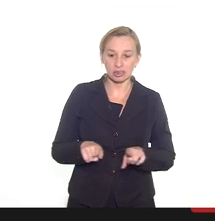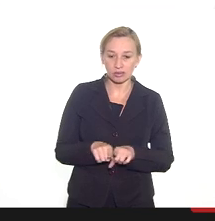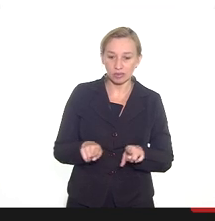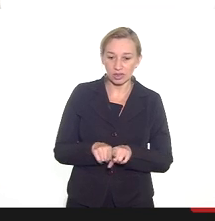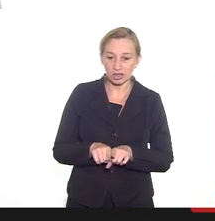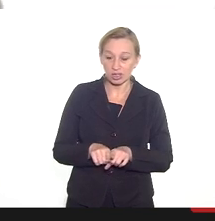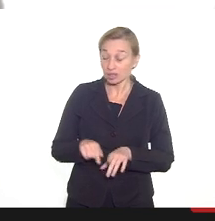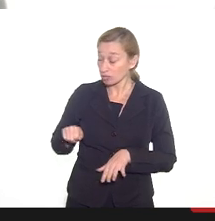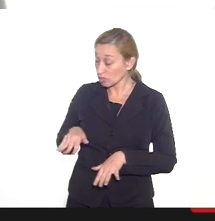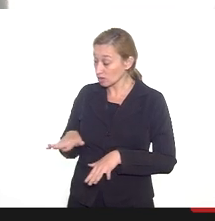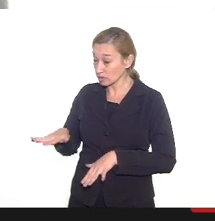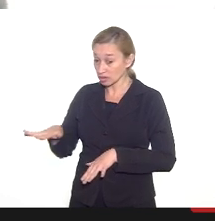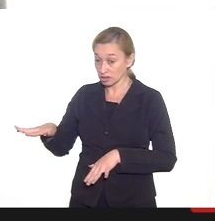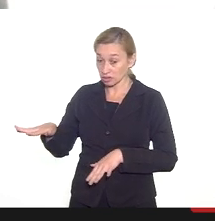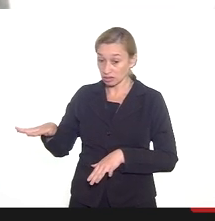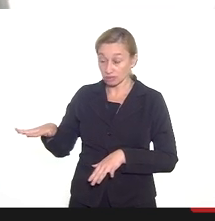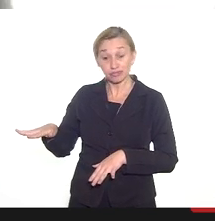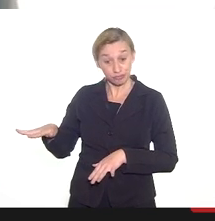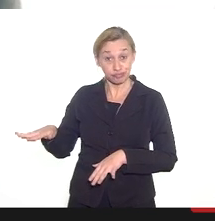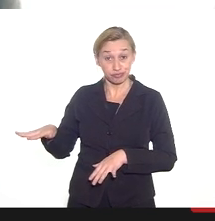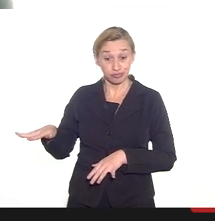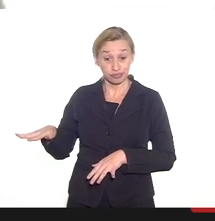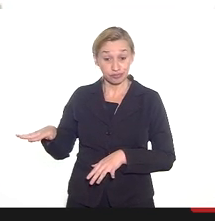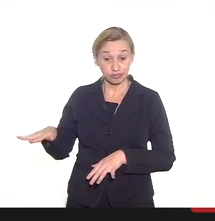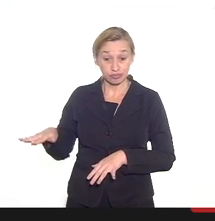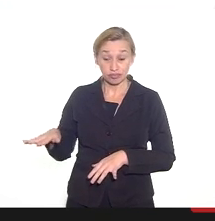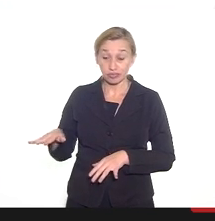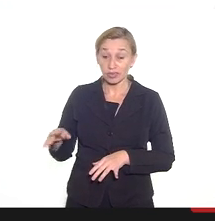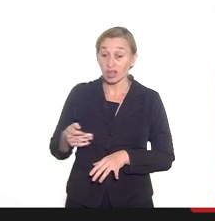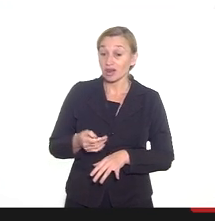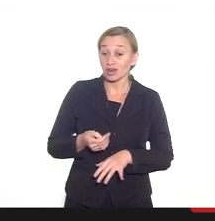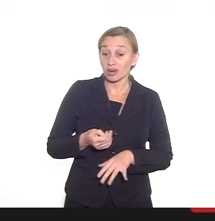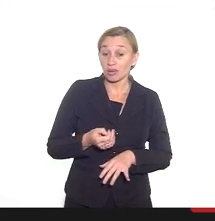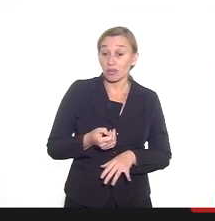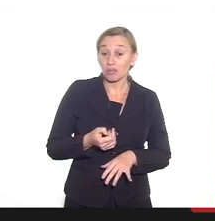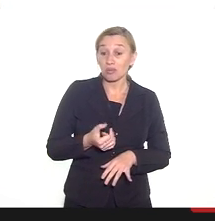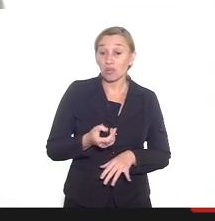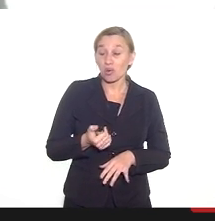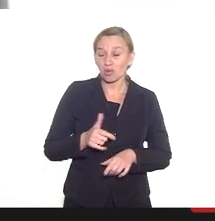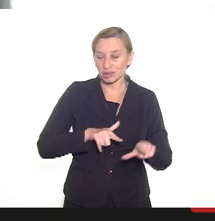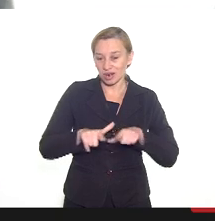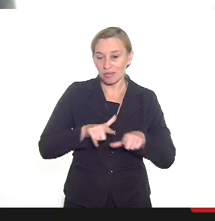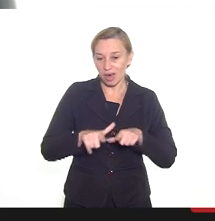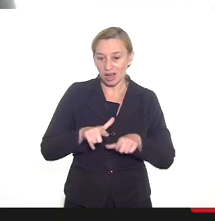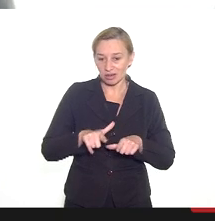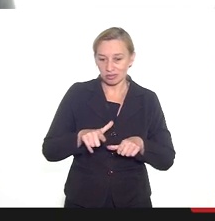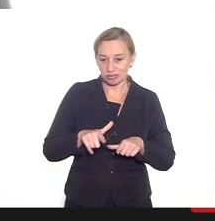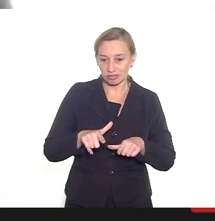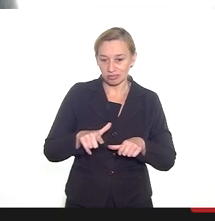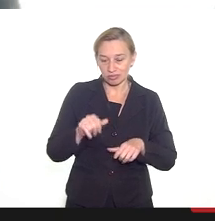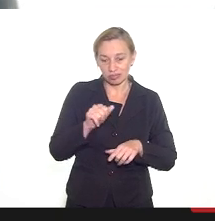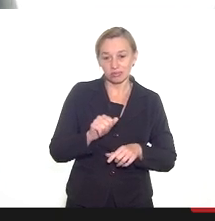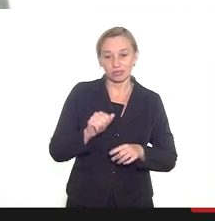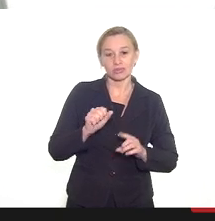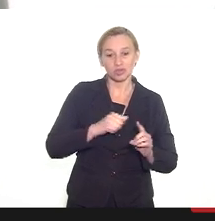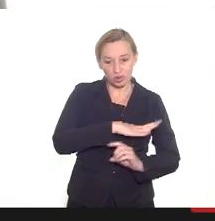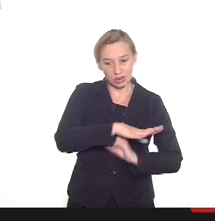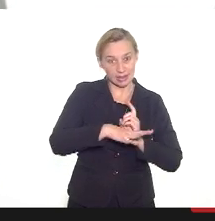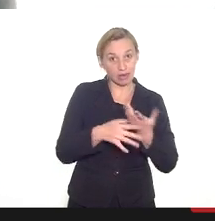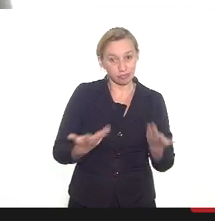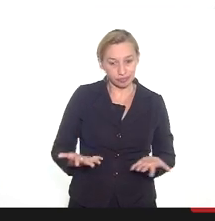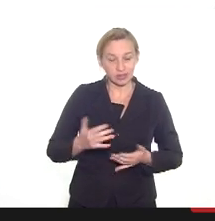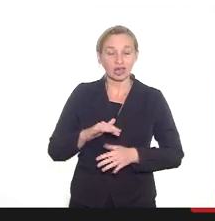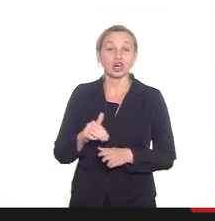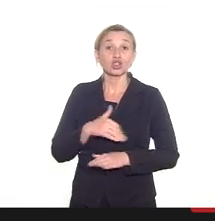áreas periféricas que contam com menos serviços, né, voltados ao bem-estar social. E são muitas e